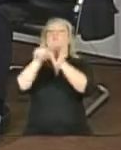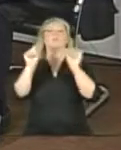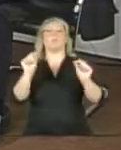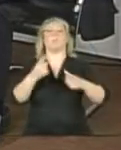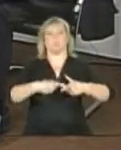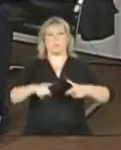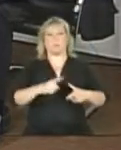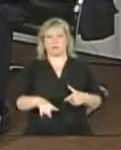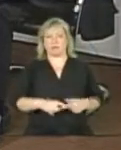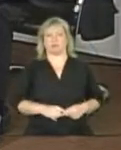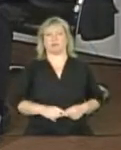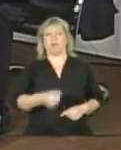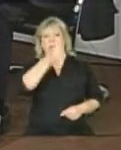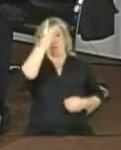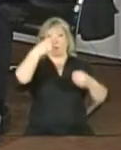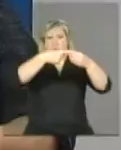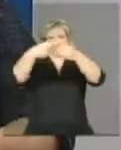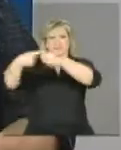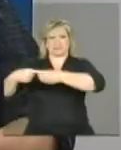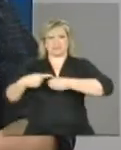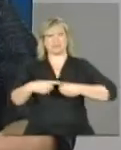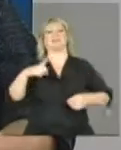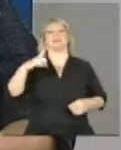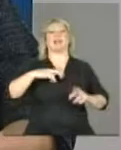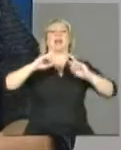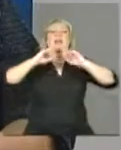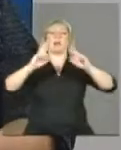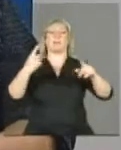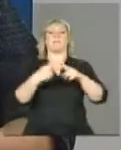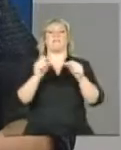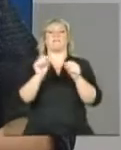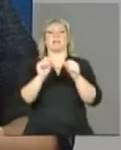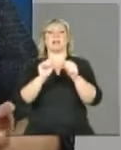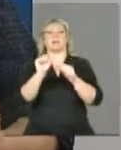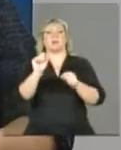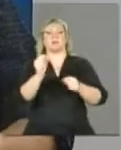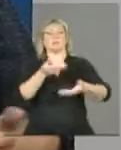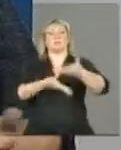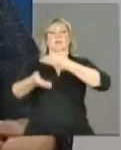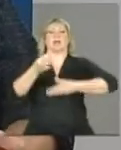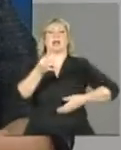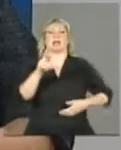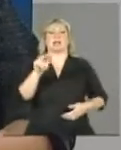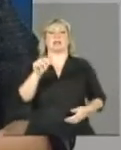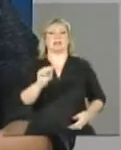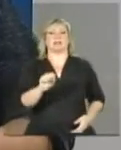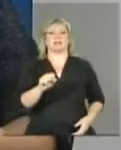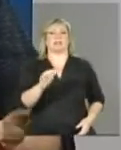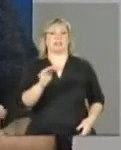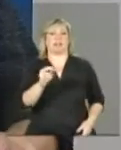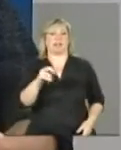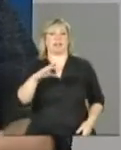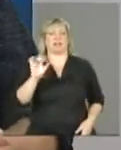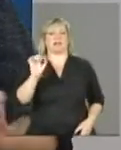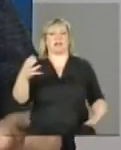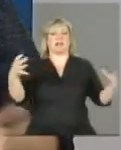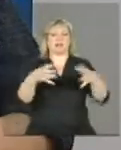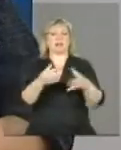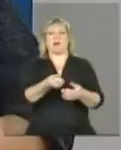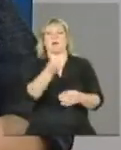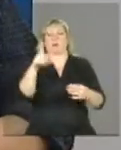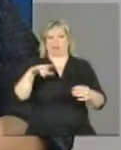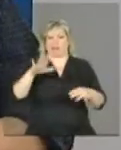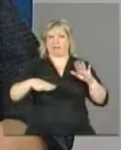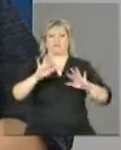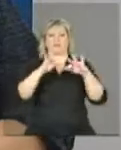municípios tem reclamado de que foram fazer a transferência por exemplo de famílias entre um e outro município família que muda